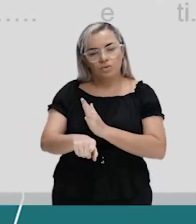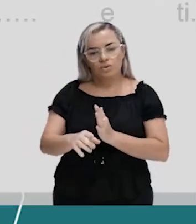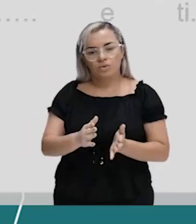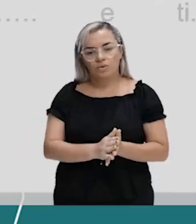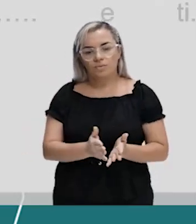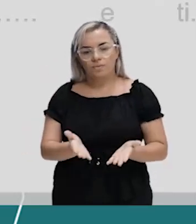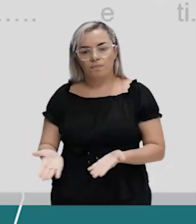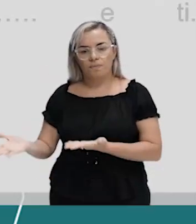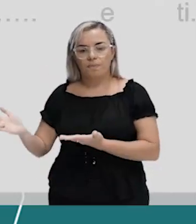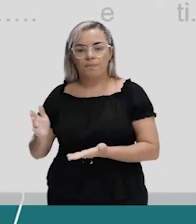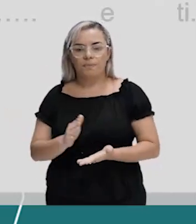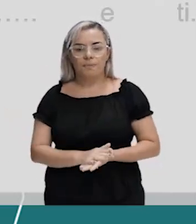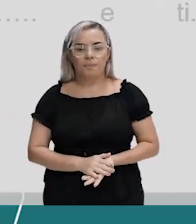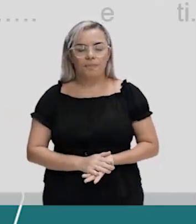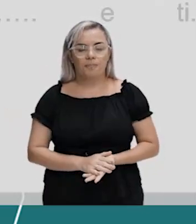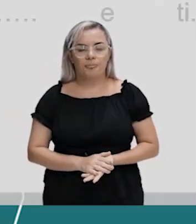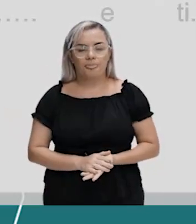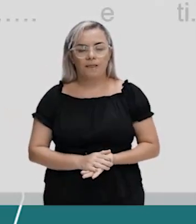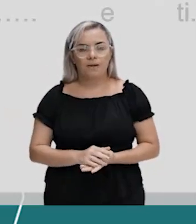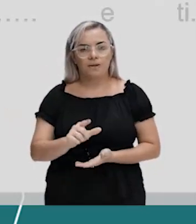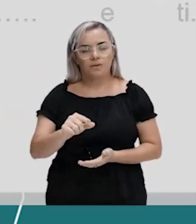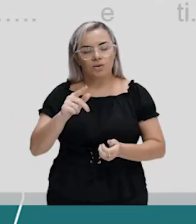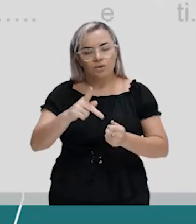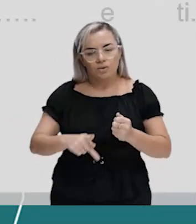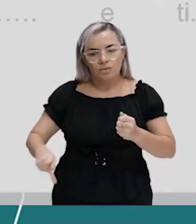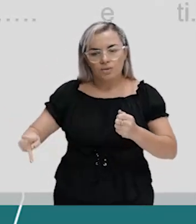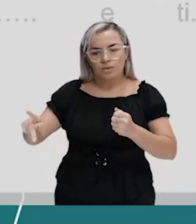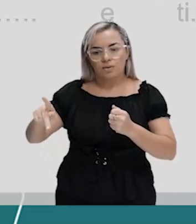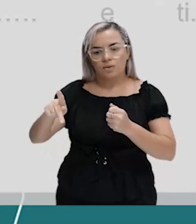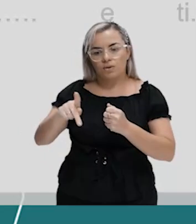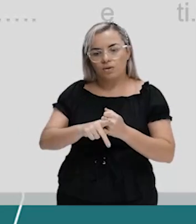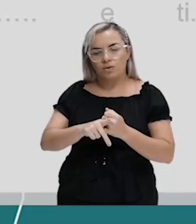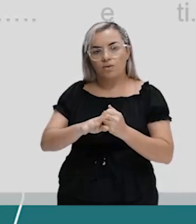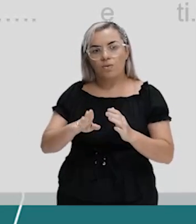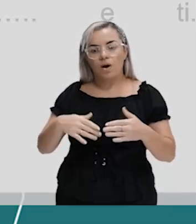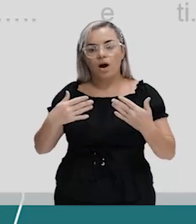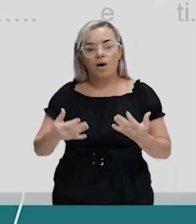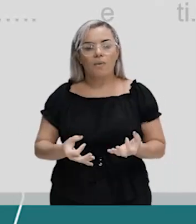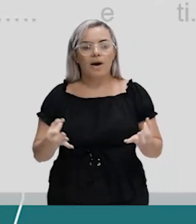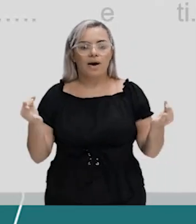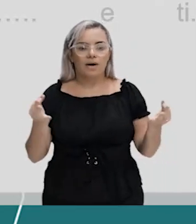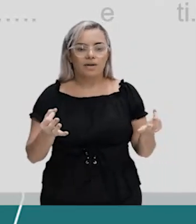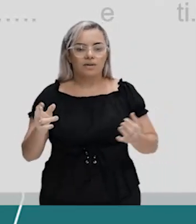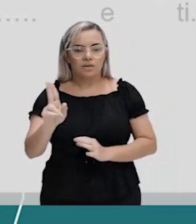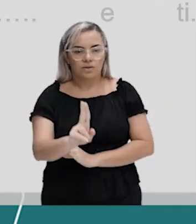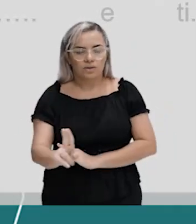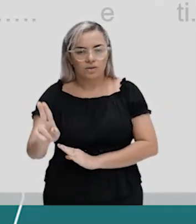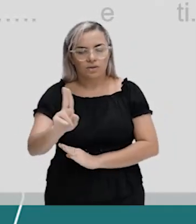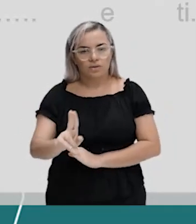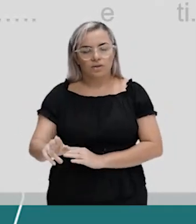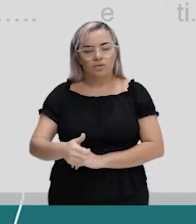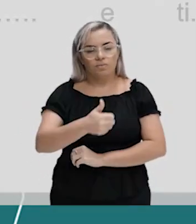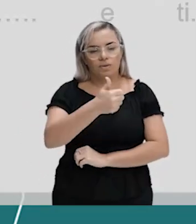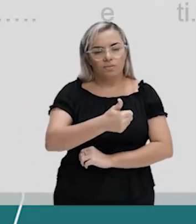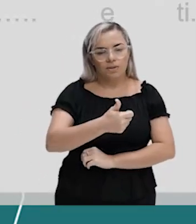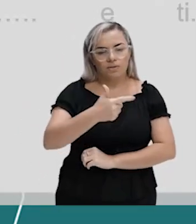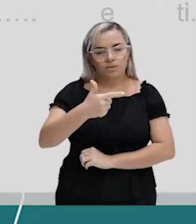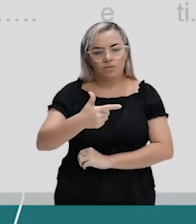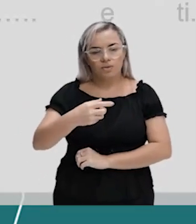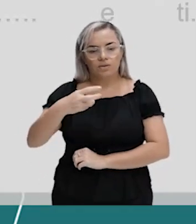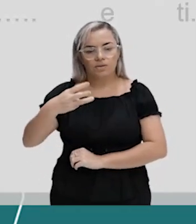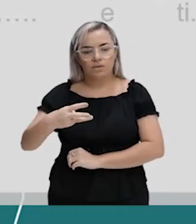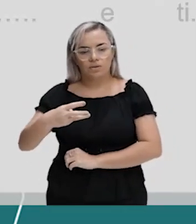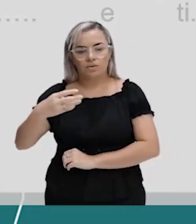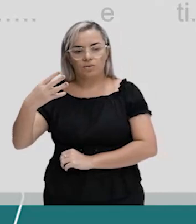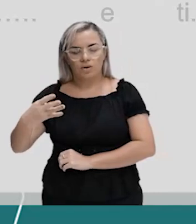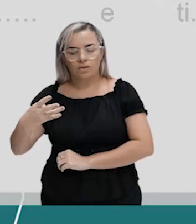os pronomes e indique a opção correta, dentre as destacadas abaixo. Eu deixei ali um espacinho, né, para vocês saberem se nós